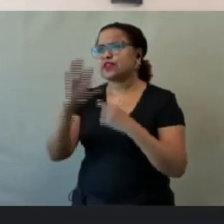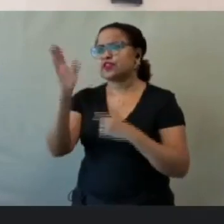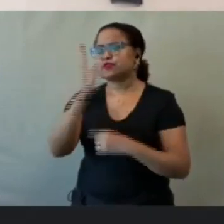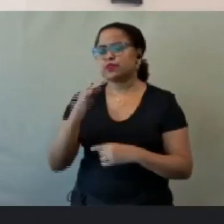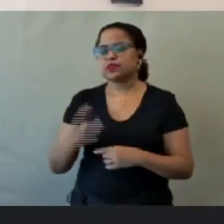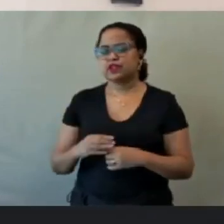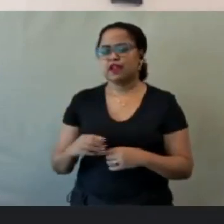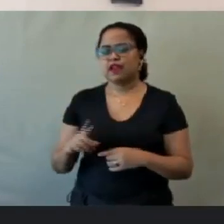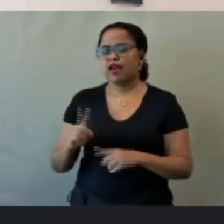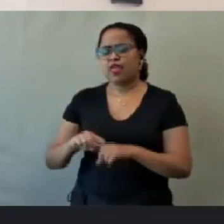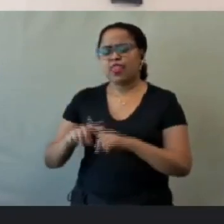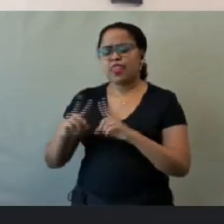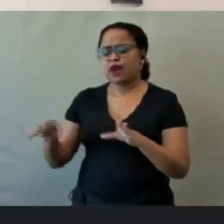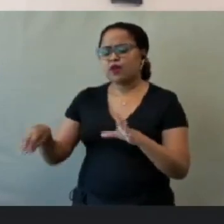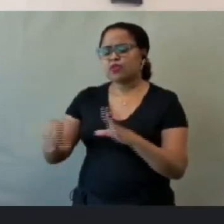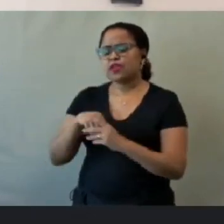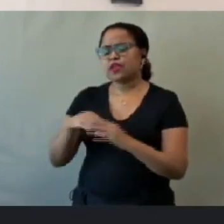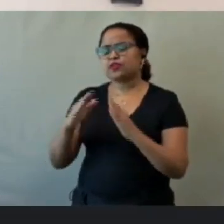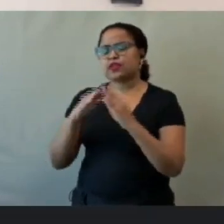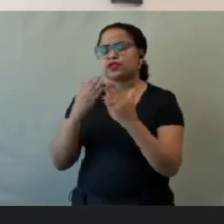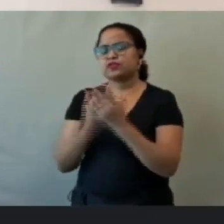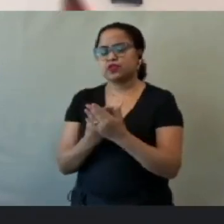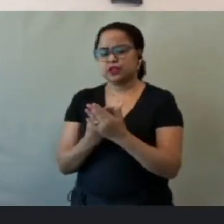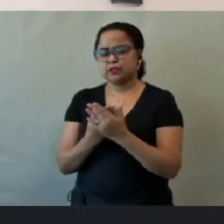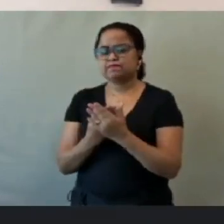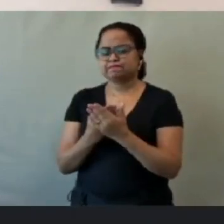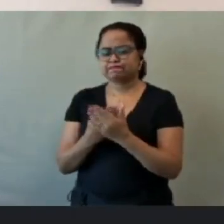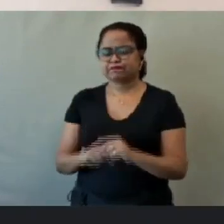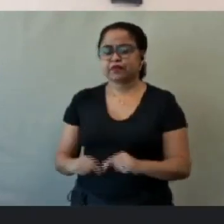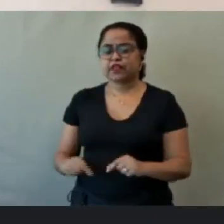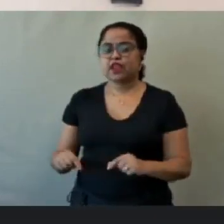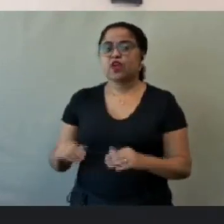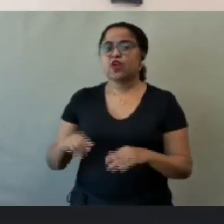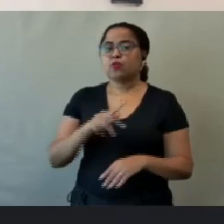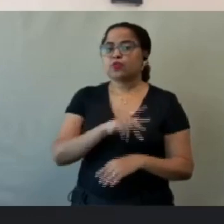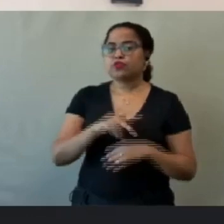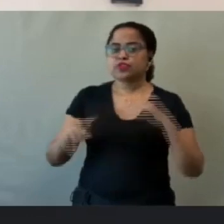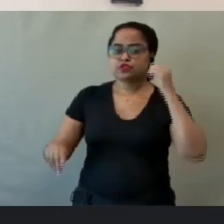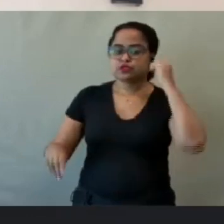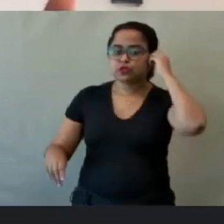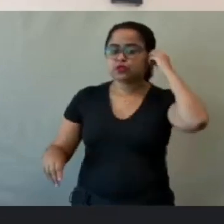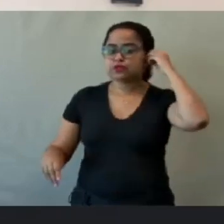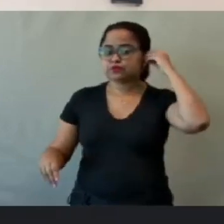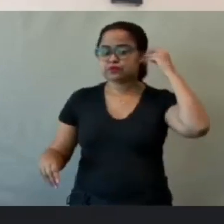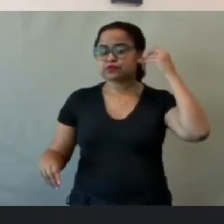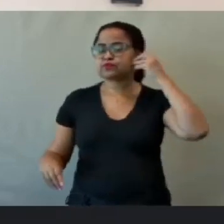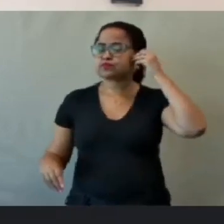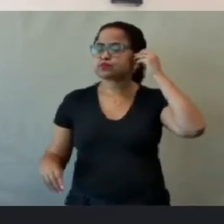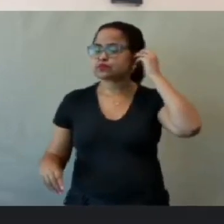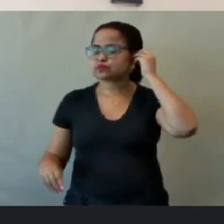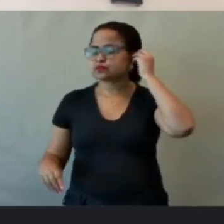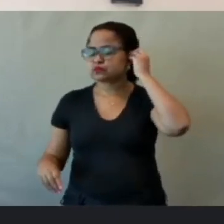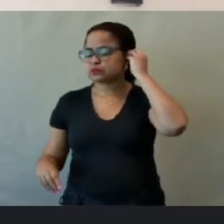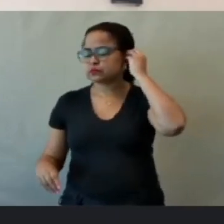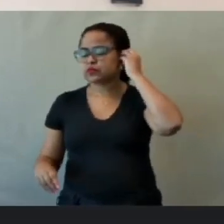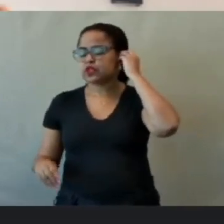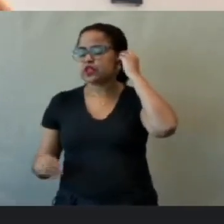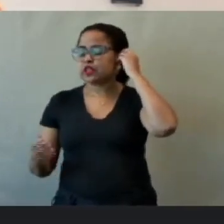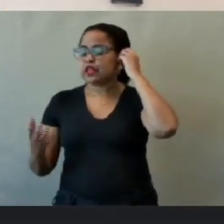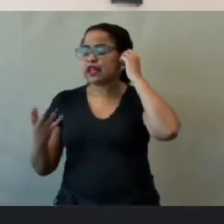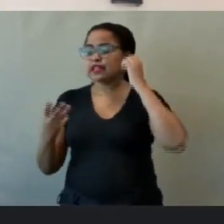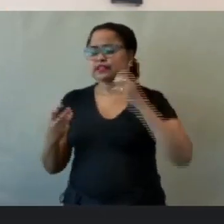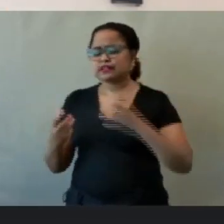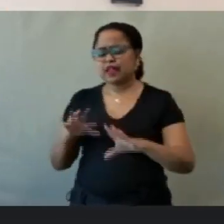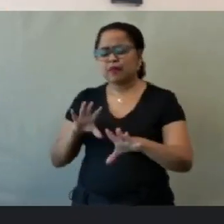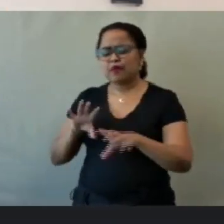para dentro do espaço da escola. O professor, ele recebe a formação não para diagnosticar, mas